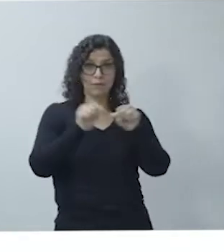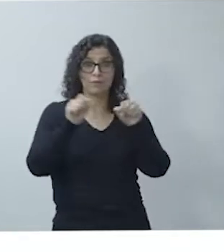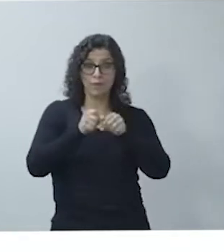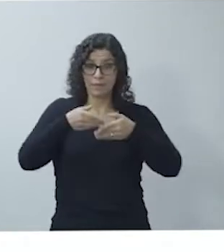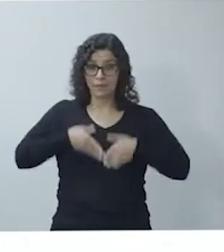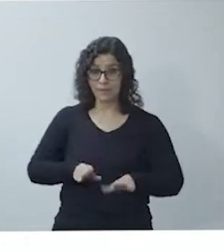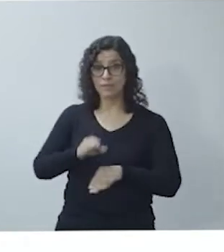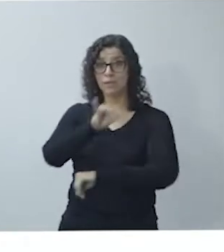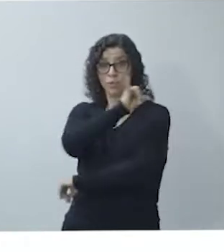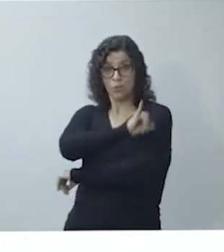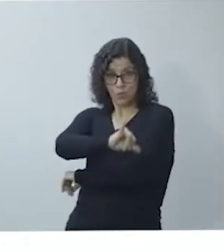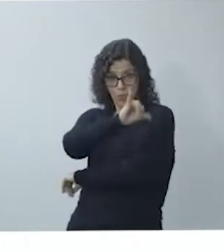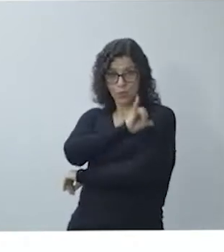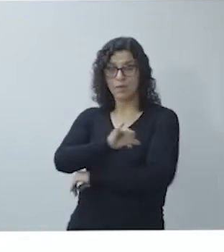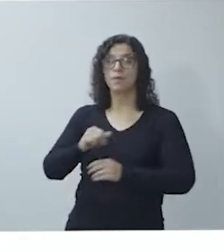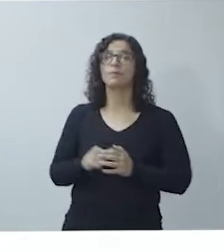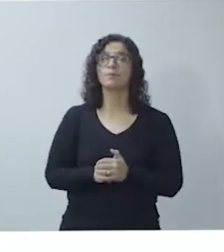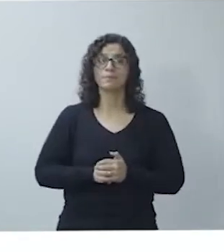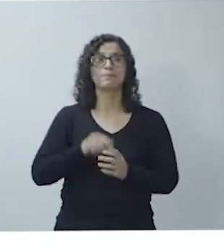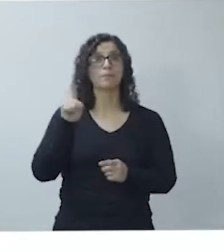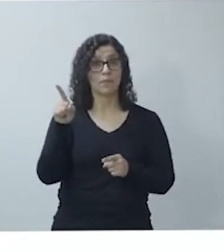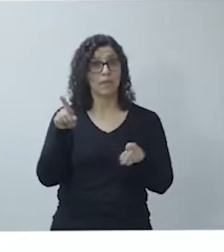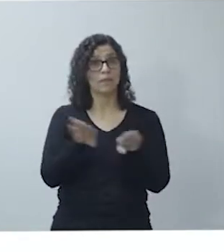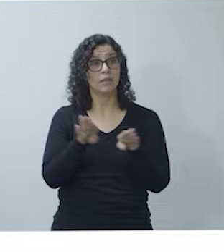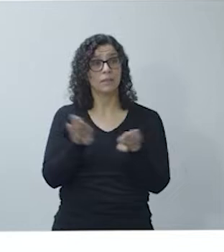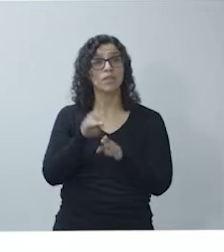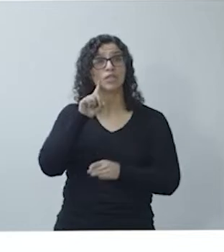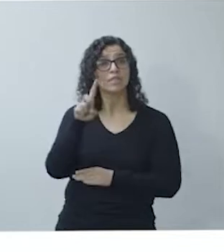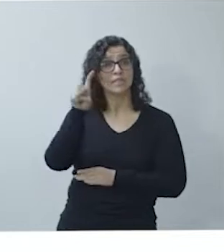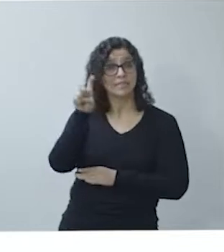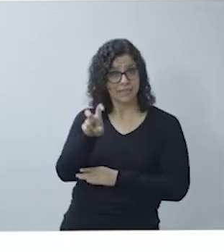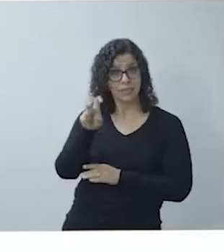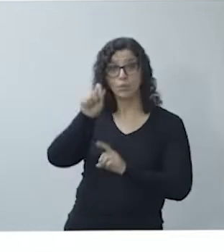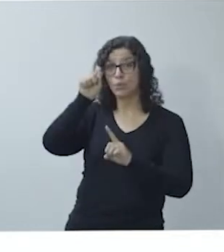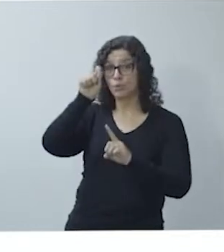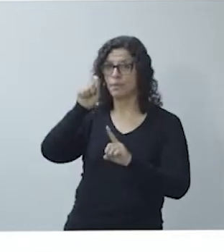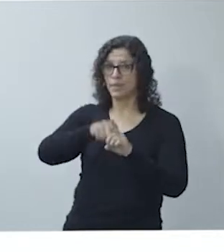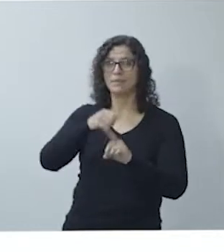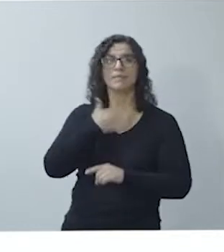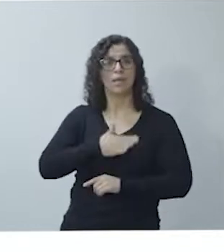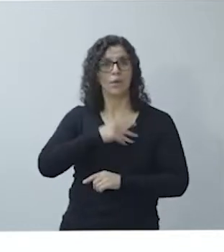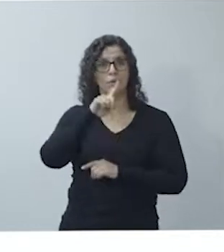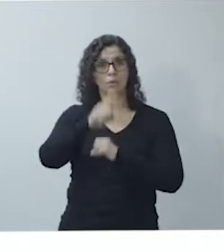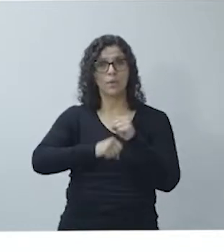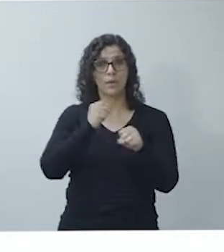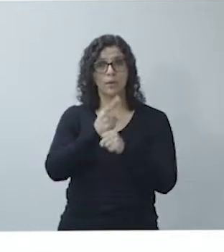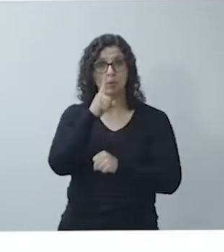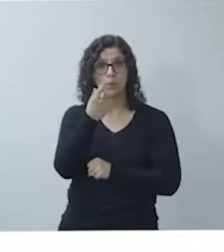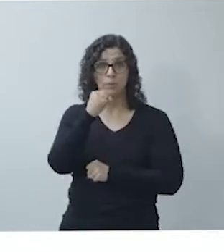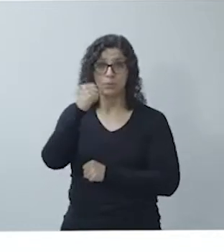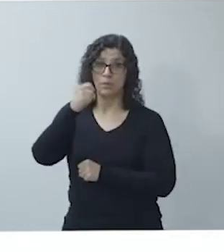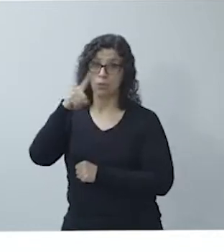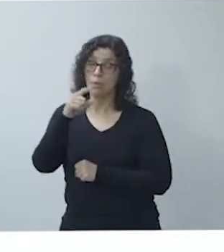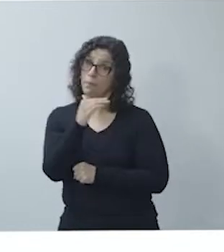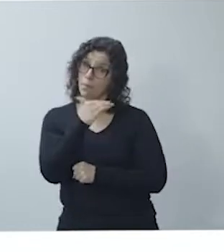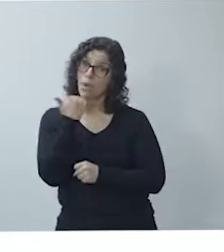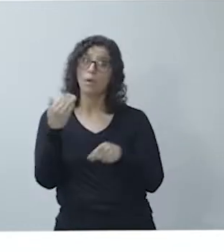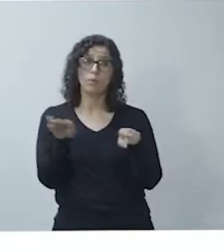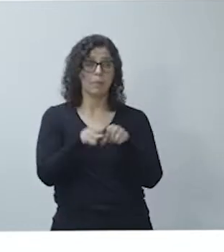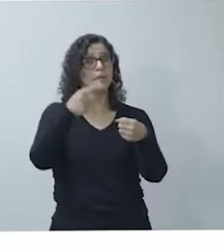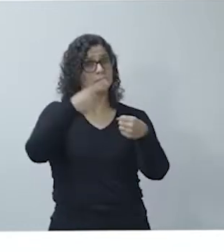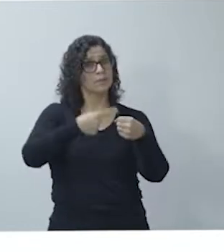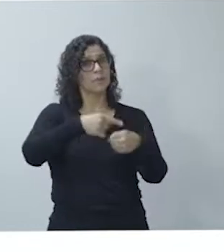nasceu no Rio de Janeiro. No Rio de Janeiro mesmo, em 5 de agosto de 1881, e faleceu na